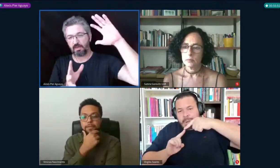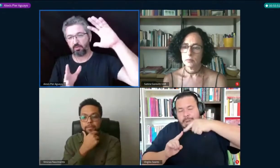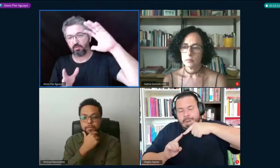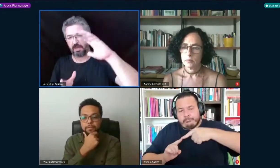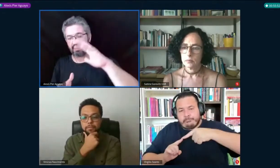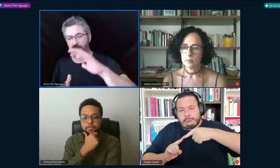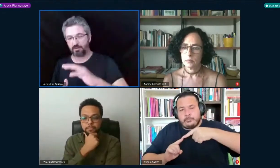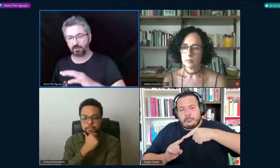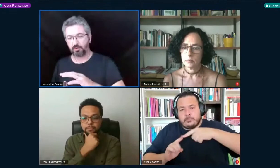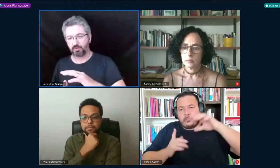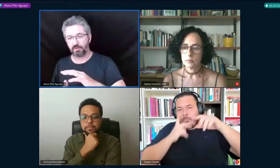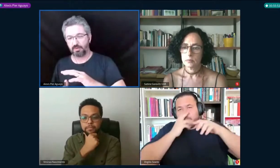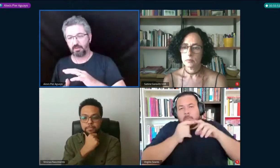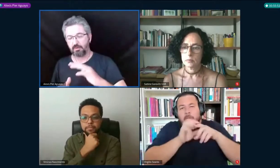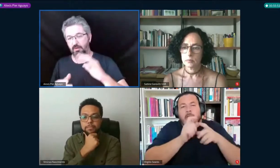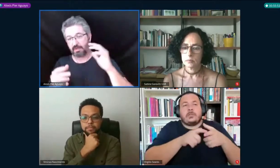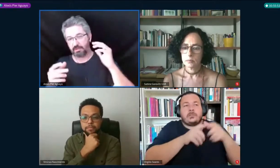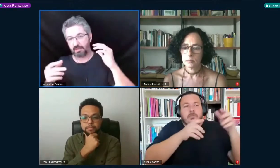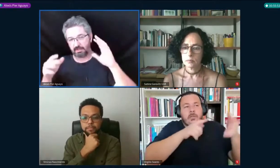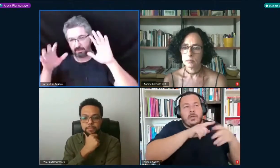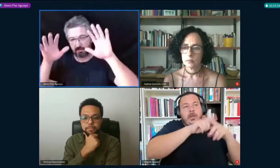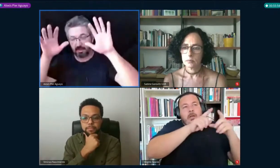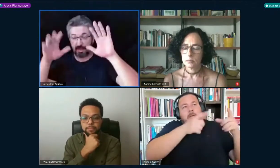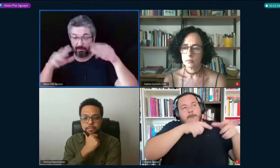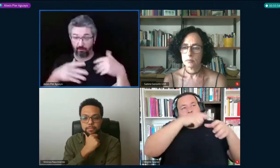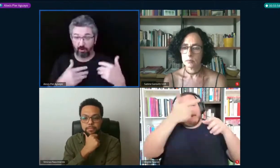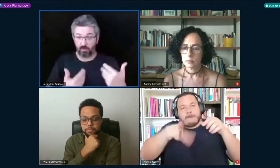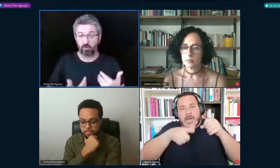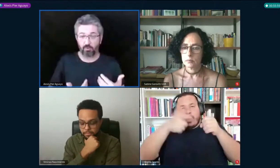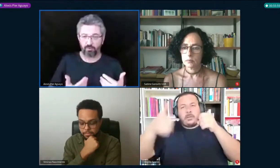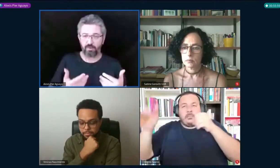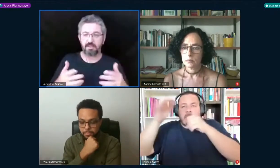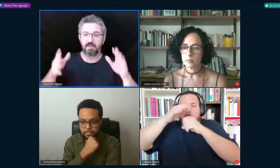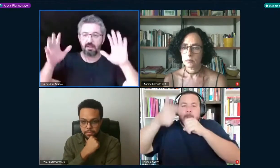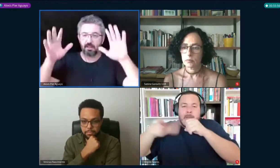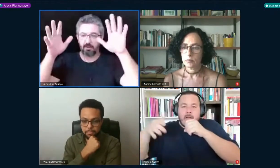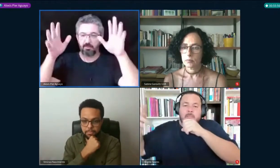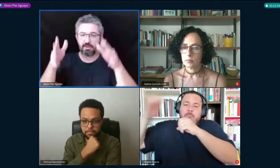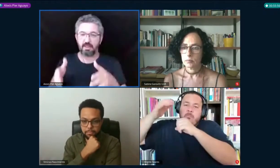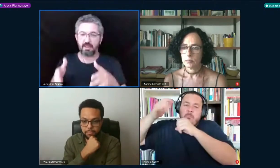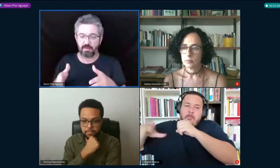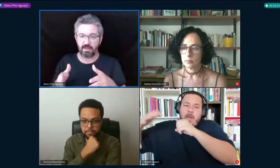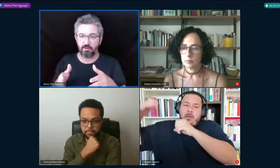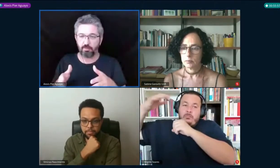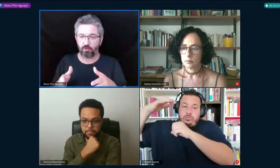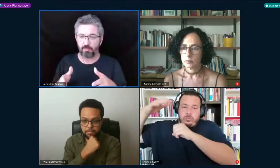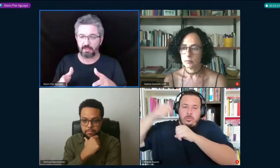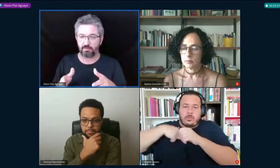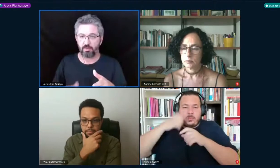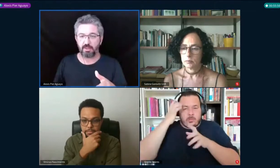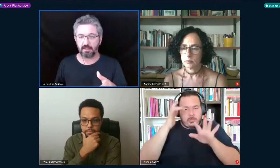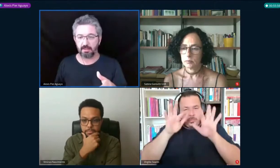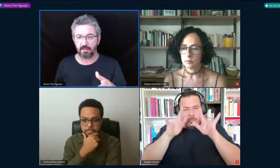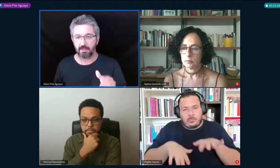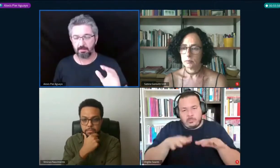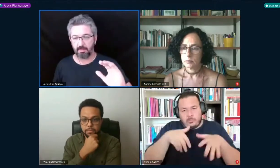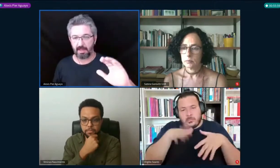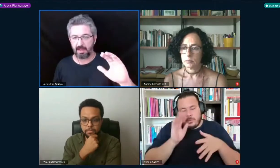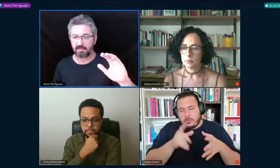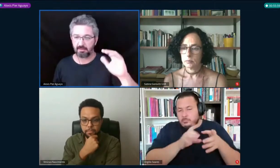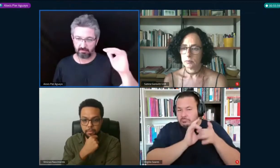como se fosse um acumulado disso tudo, entendeu? Eu achei que, assim, a forma como eu fiz, eu imaginei que ficaria um pouco mais